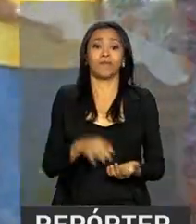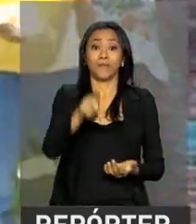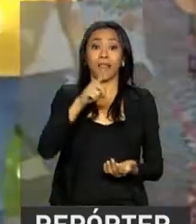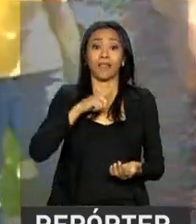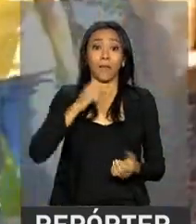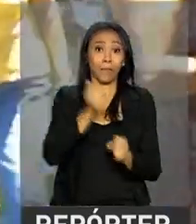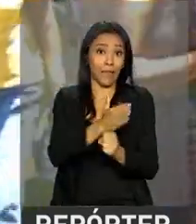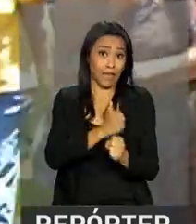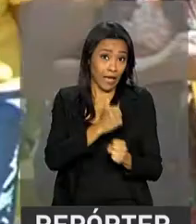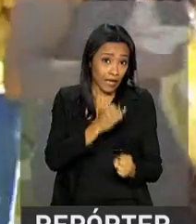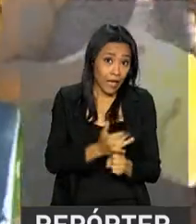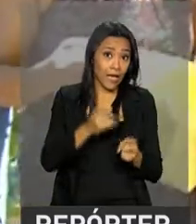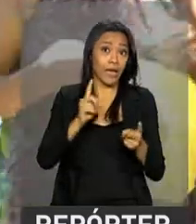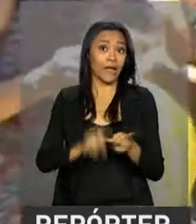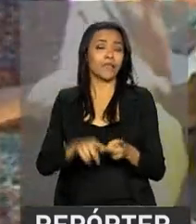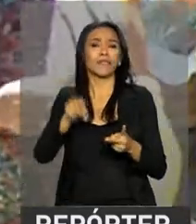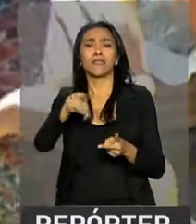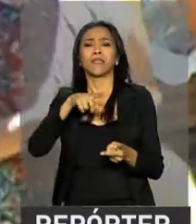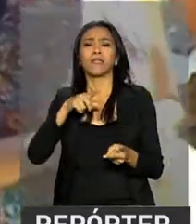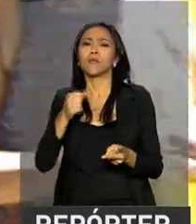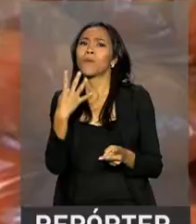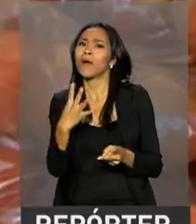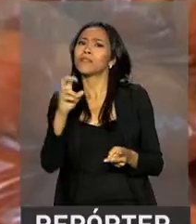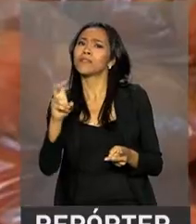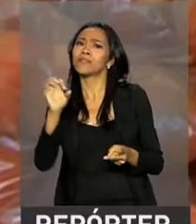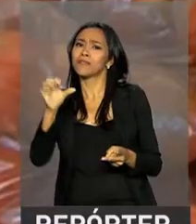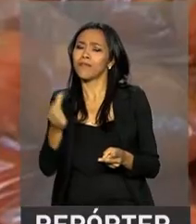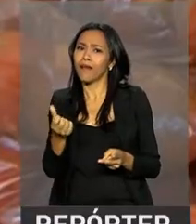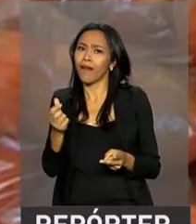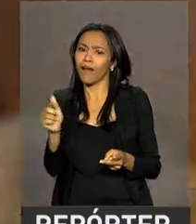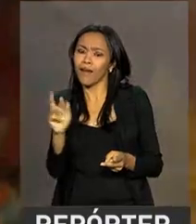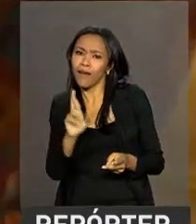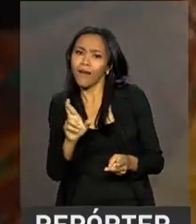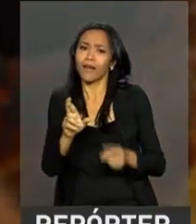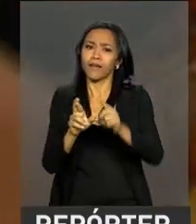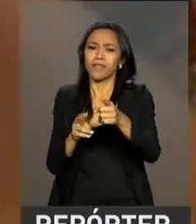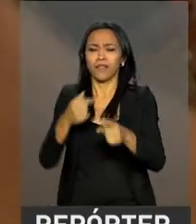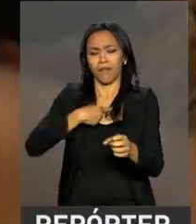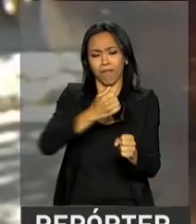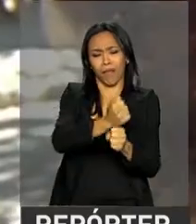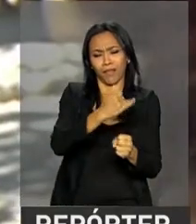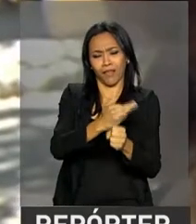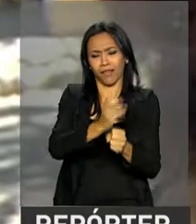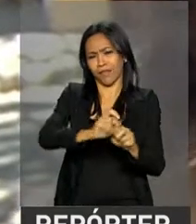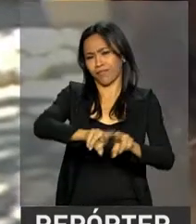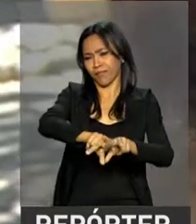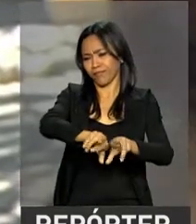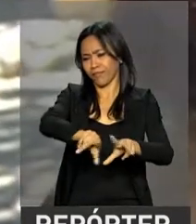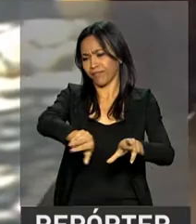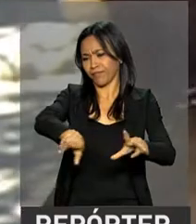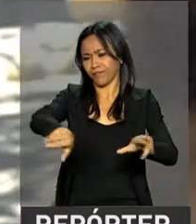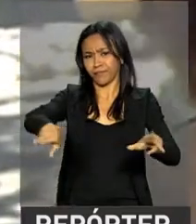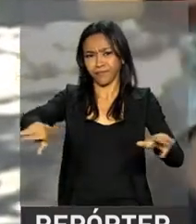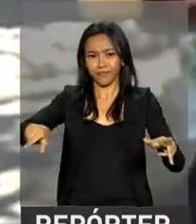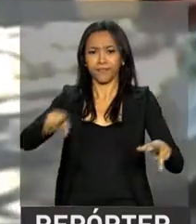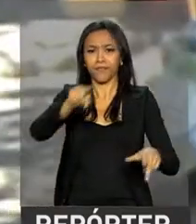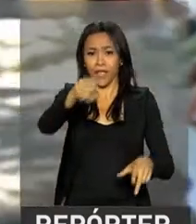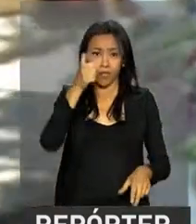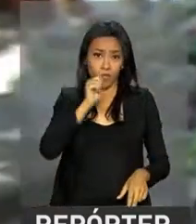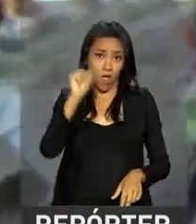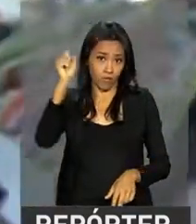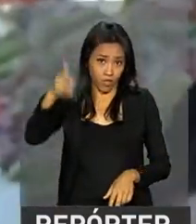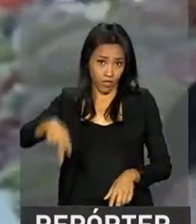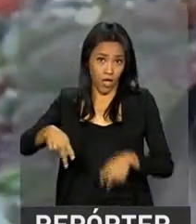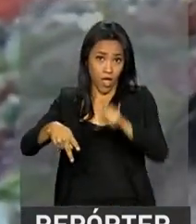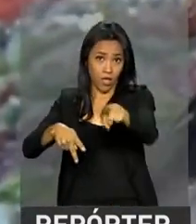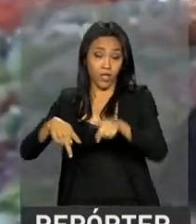tomate 4 e 7 5 e vai ter tomate e batata na casa da rede neusa também aposentada